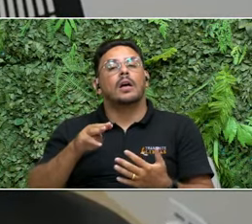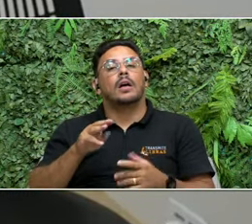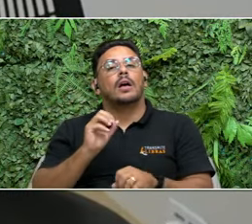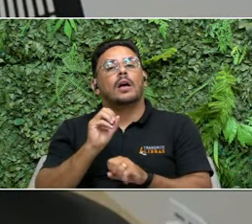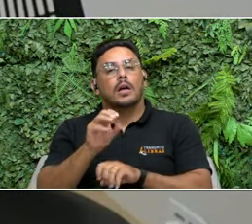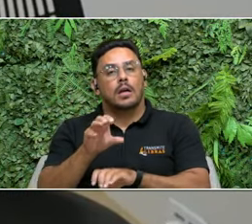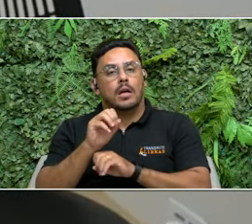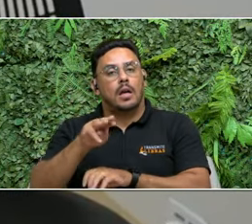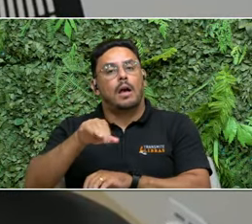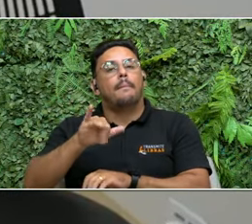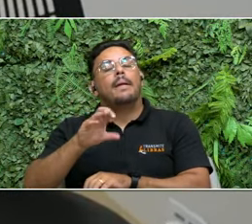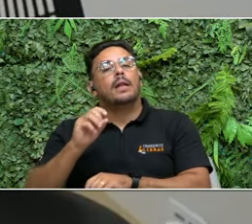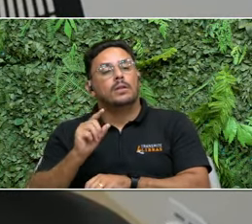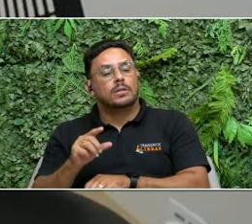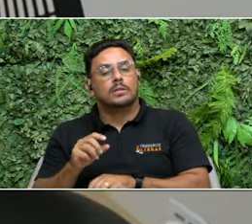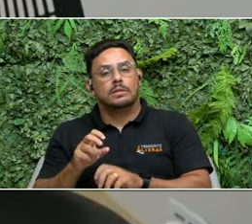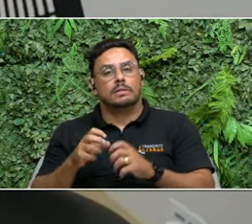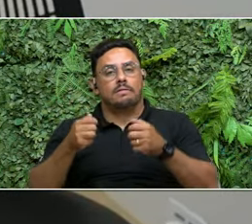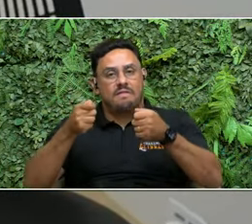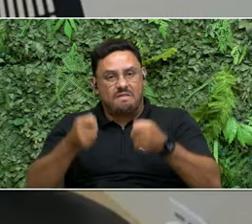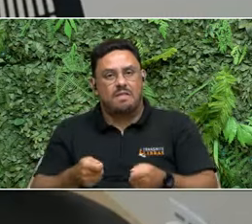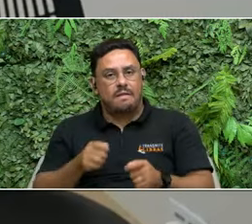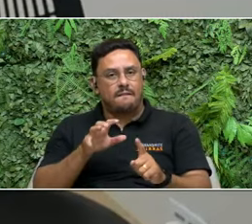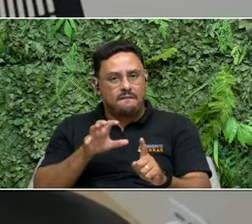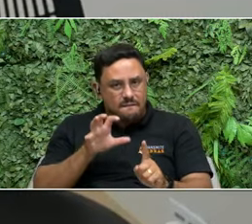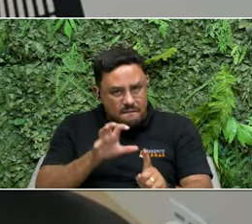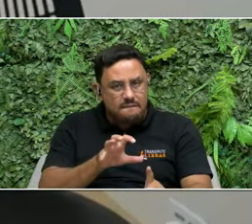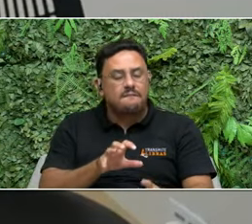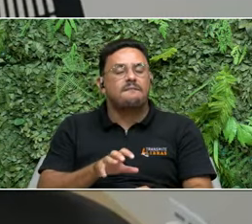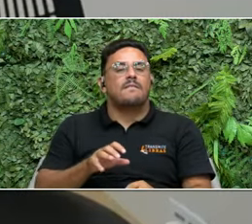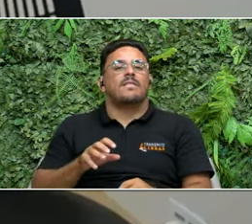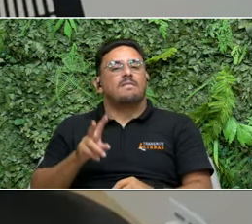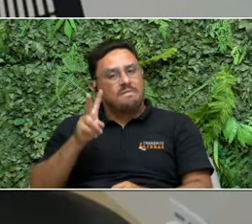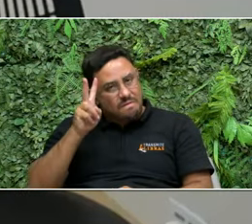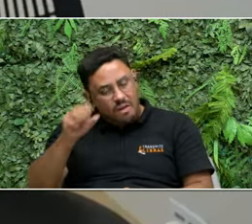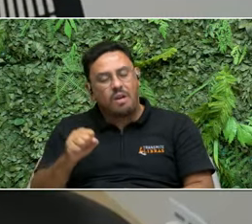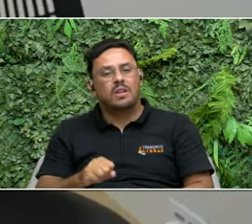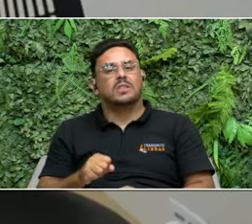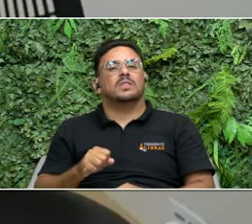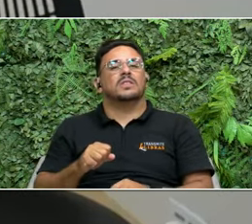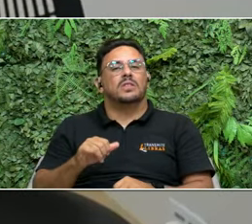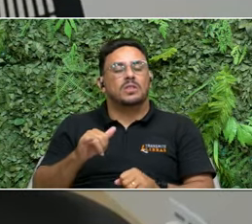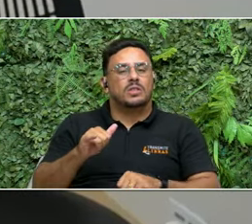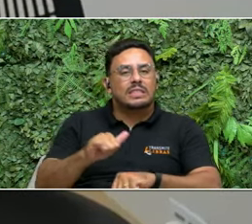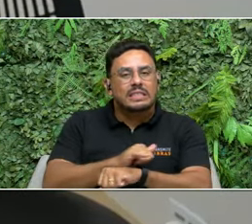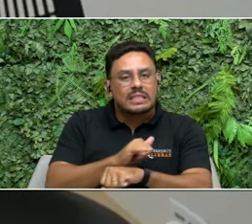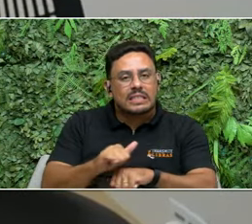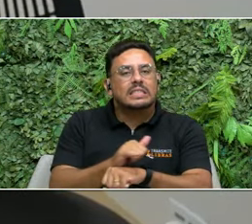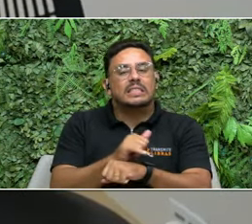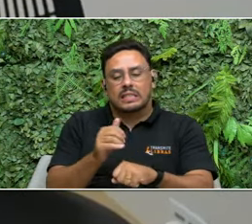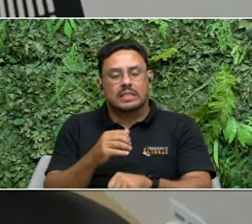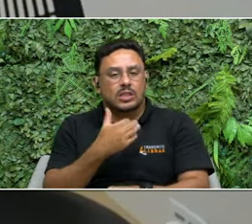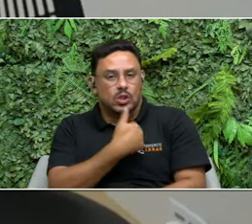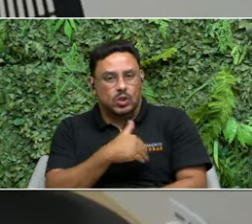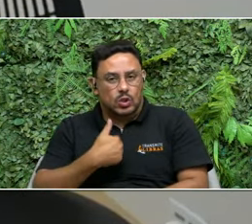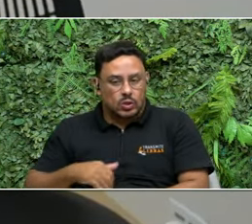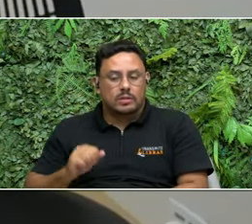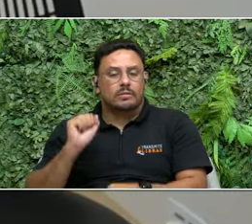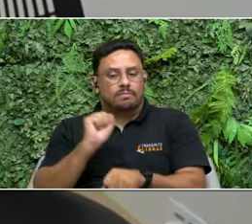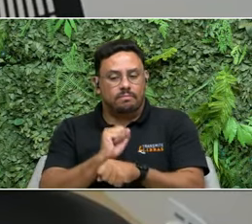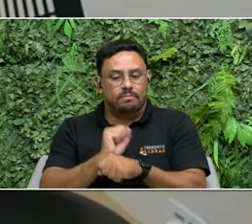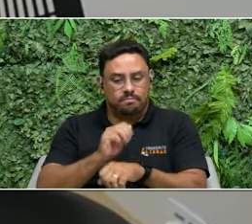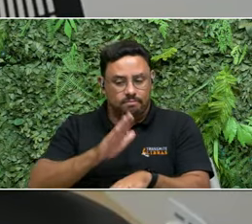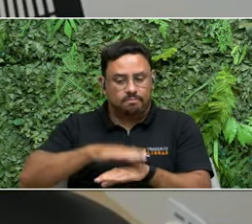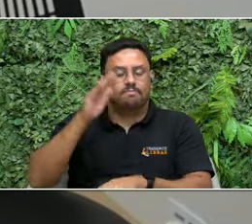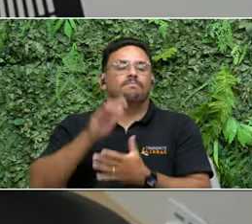colocar esse time com agressividade é se a questão do padrão tático do Atlético a gente ainda deveria esperar um pouco